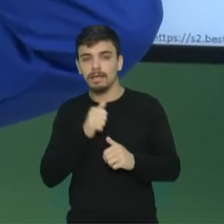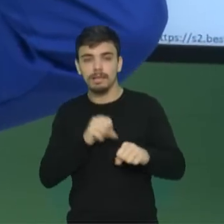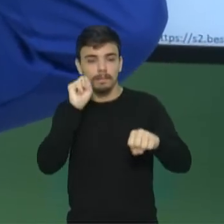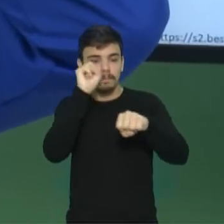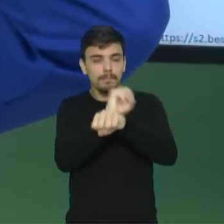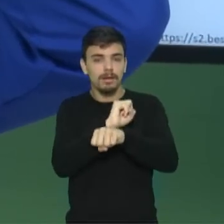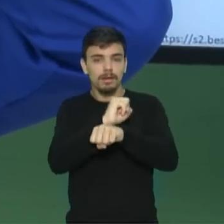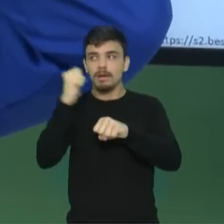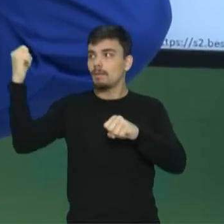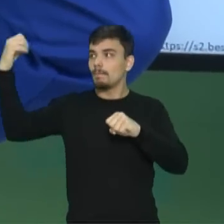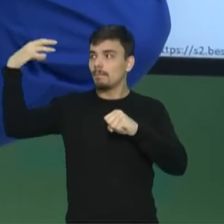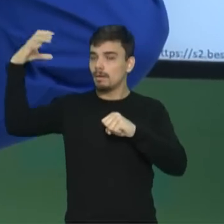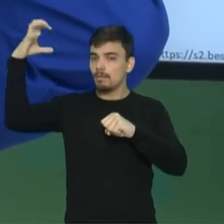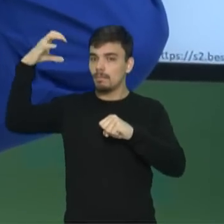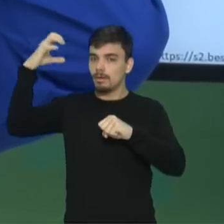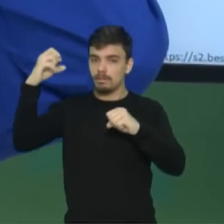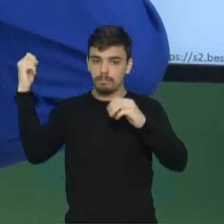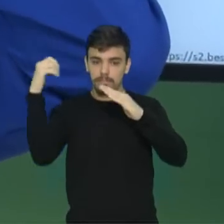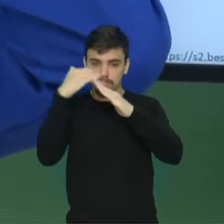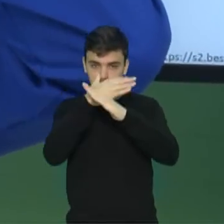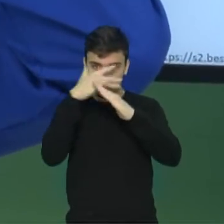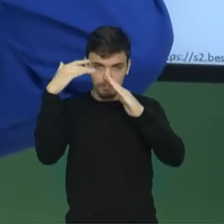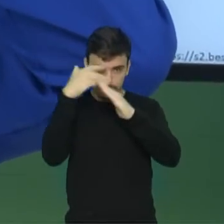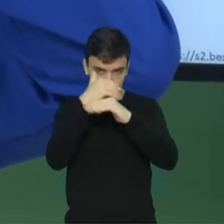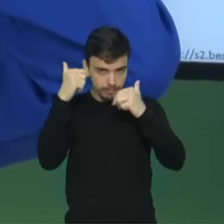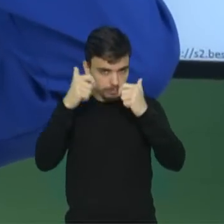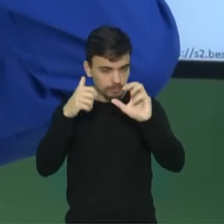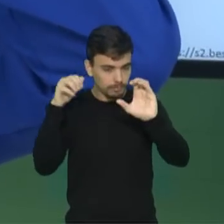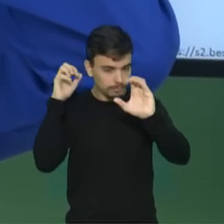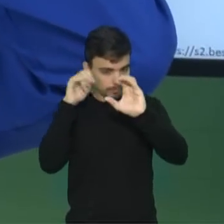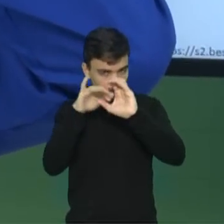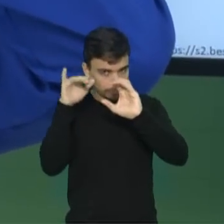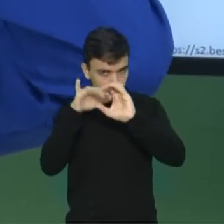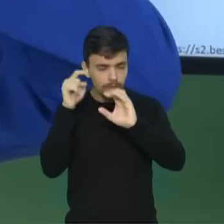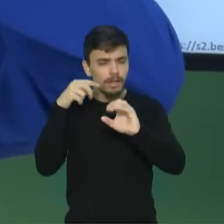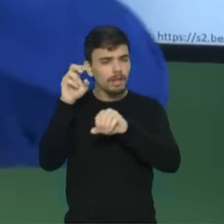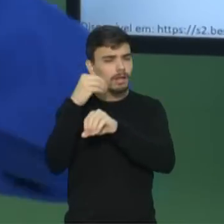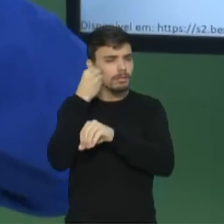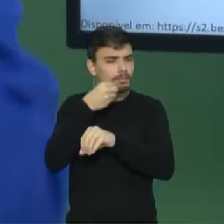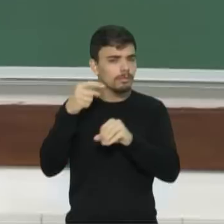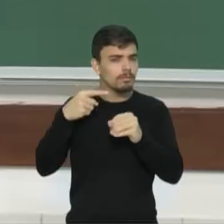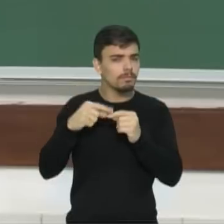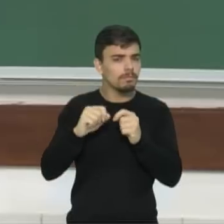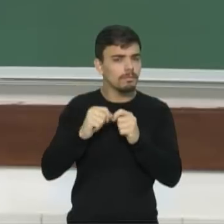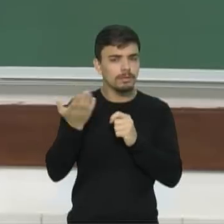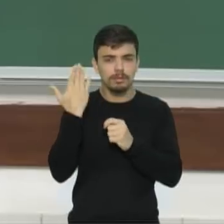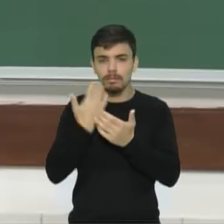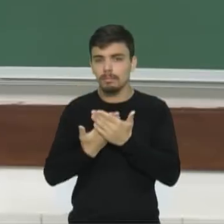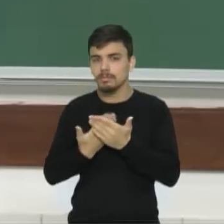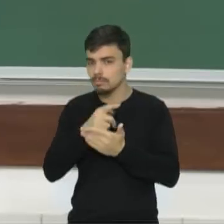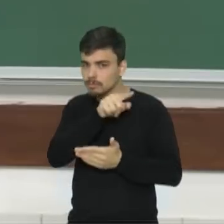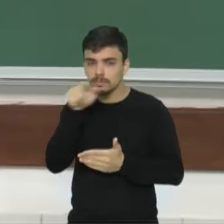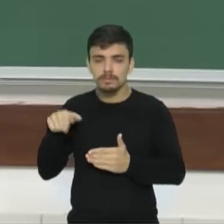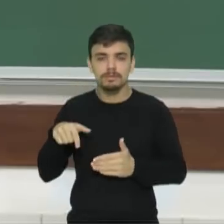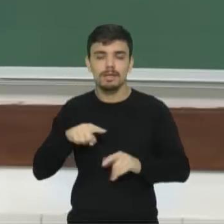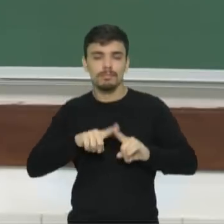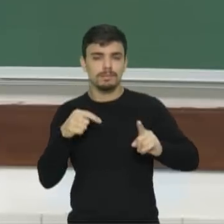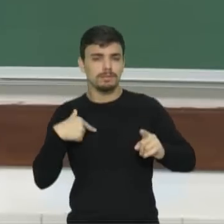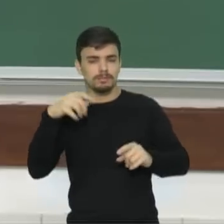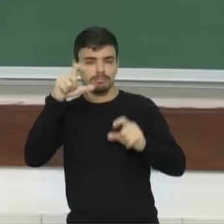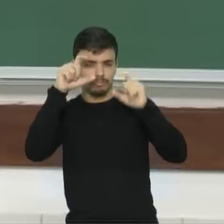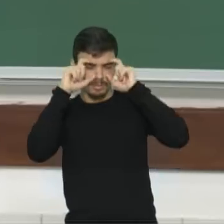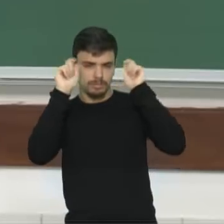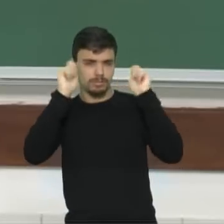impedem que alguns raios de luz entrem. Lembram deles no experimento que eu fiz na aula para vocês? Poxa, professor, mas esse teu óculos não está servindo muito bem